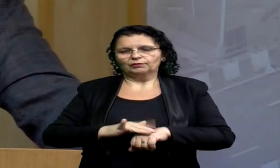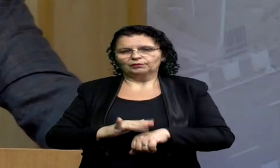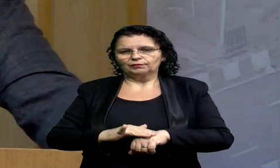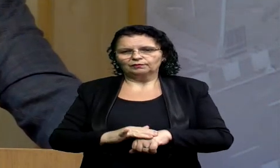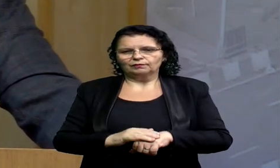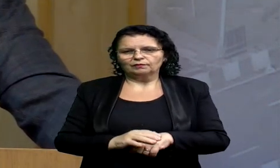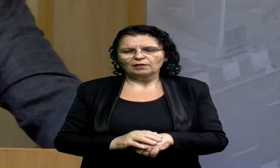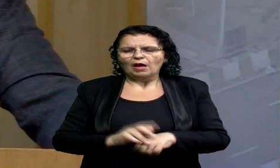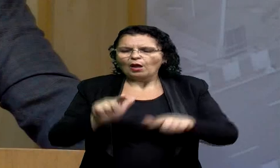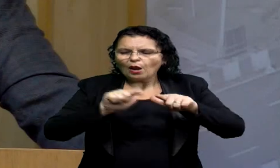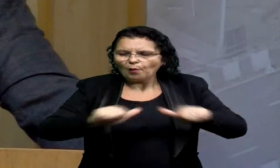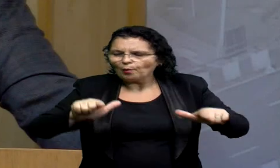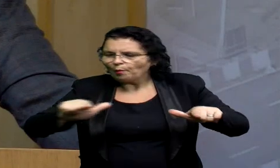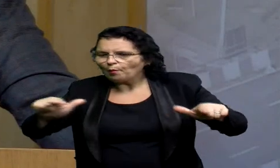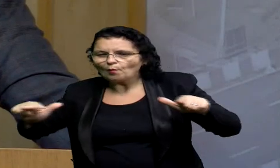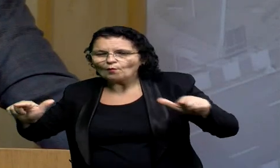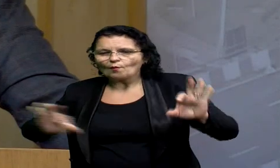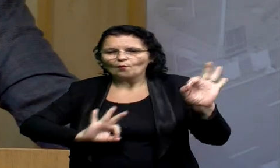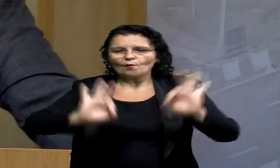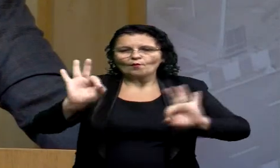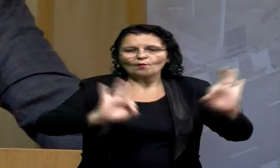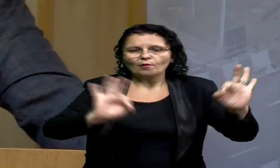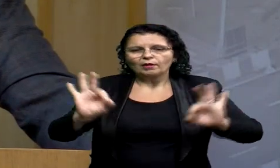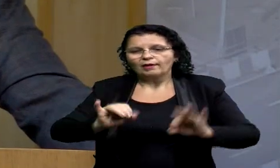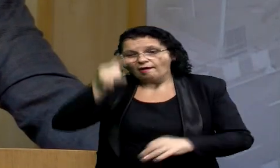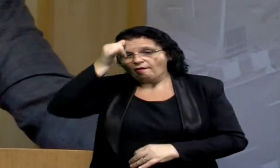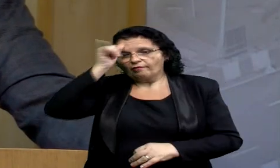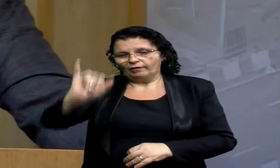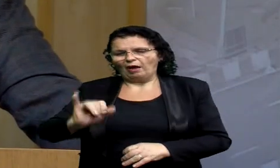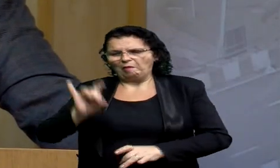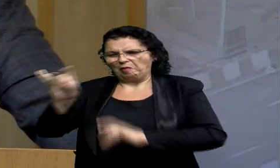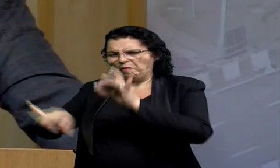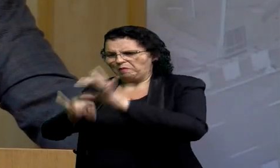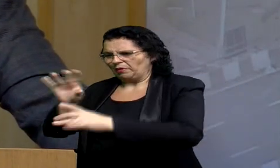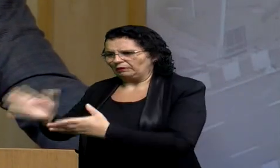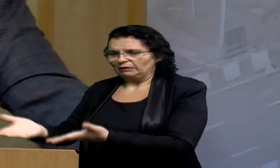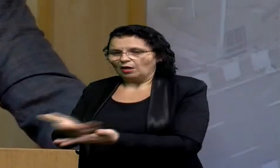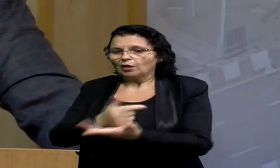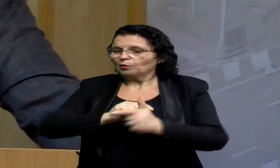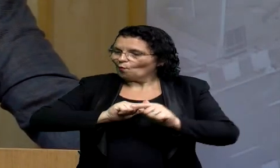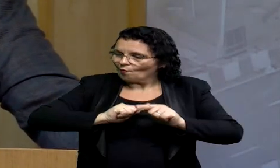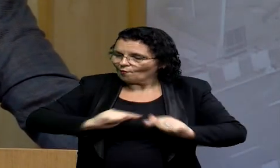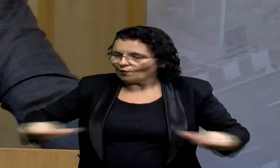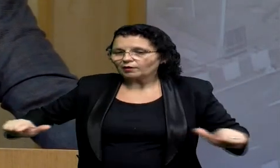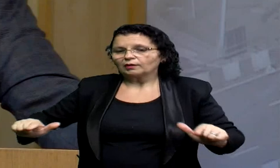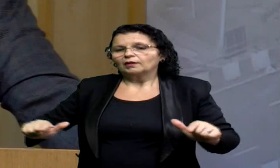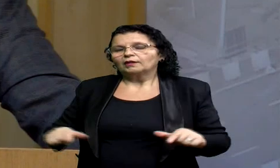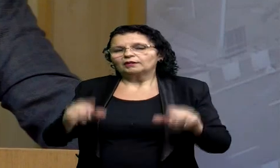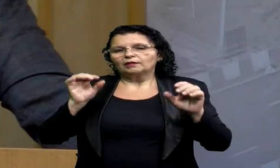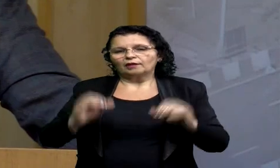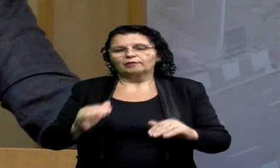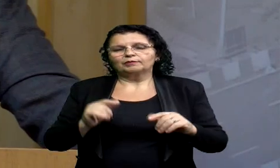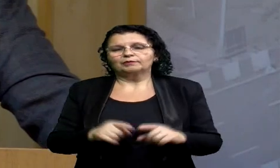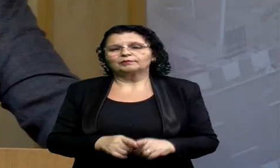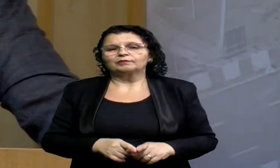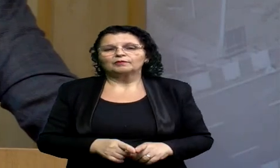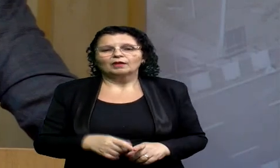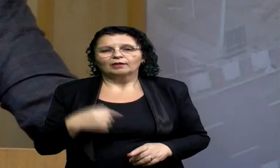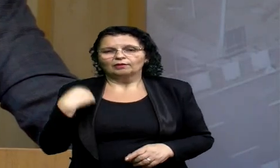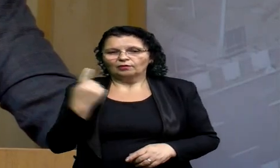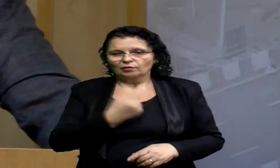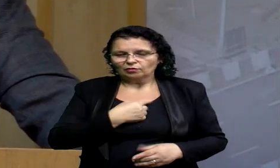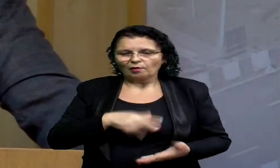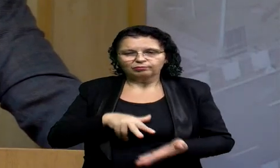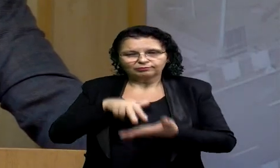doença é limpar o bairro deixa el todo limpinho não deixa entulho jogado em lugar nenhum é assim que nós se mantemos lá em cima e é assim que nós estamos